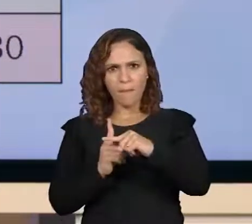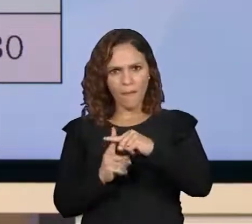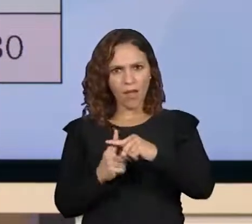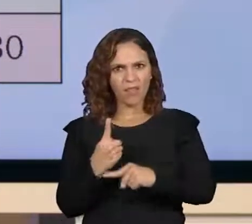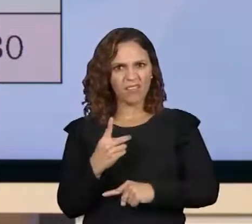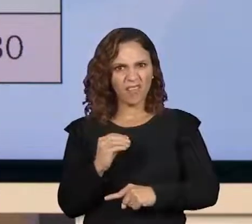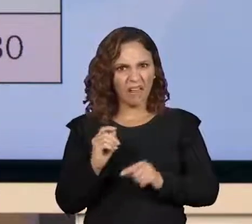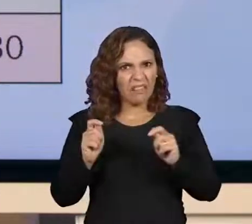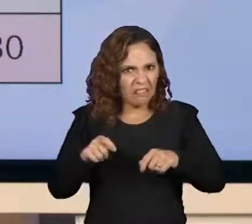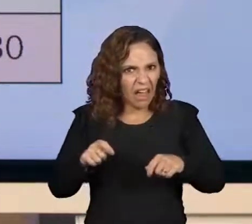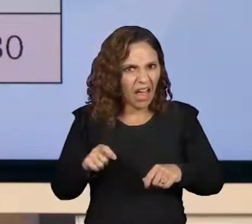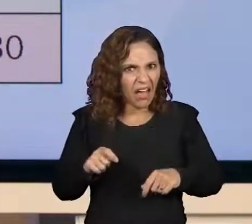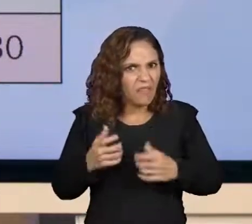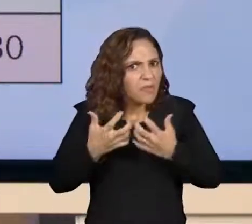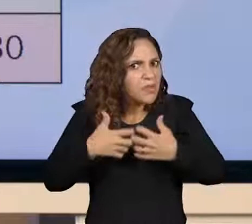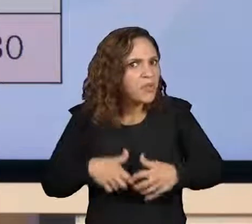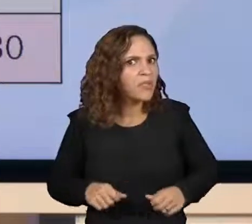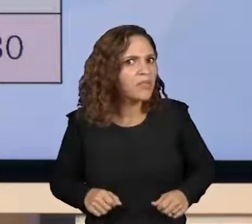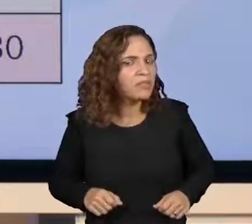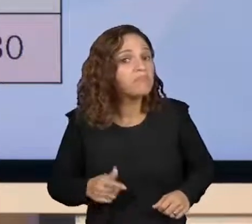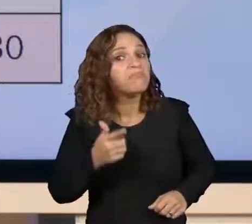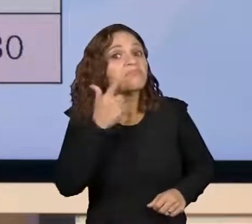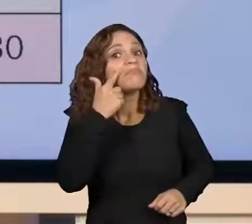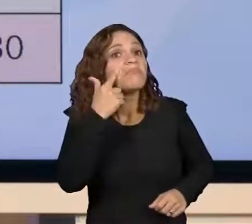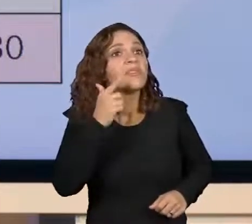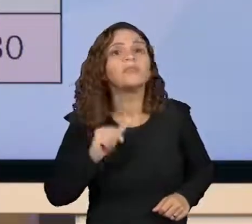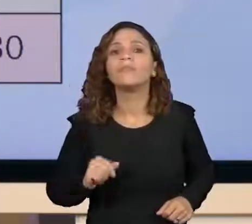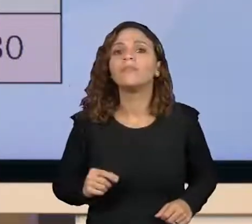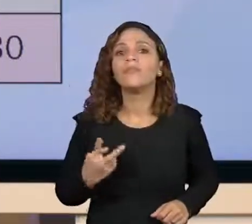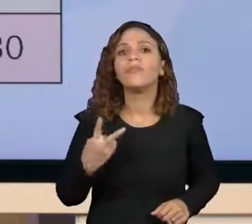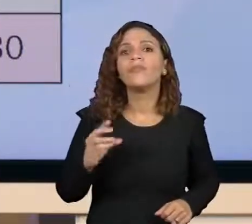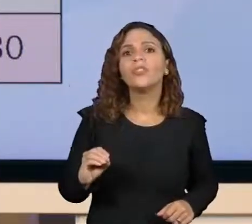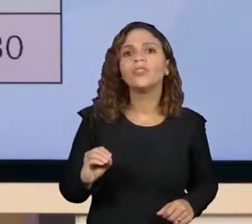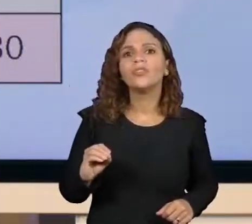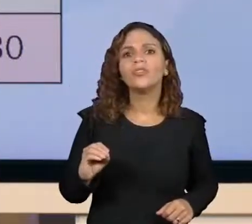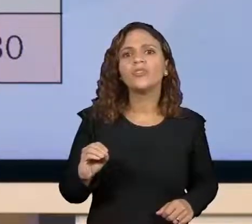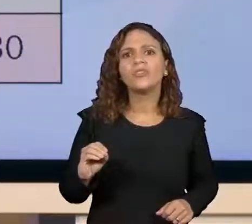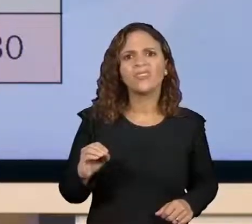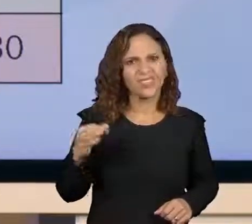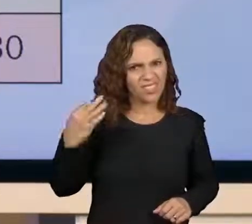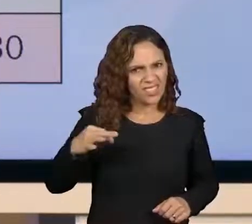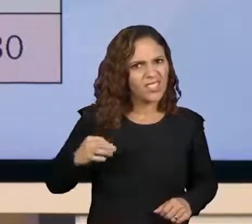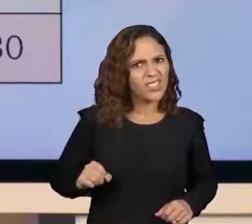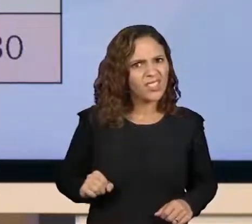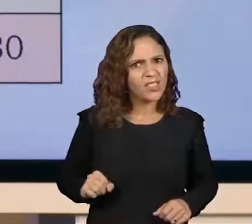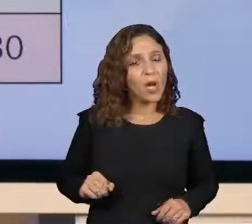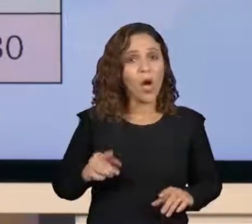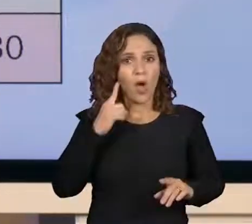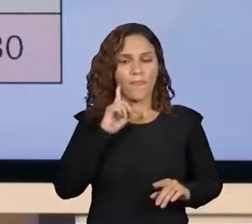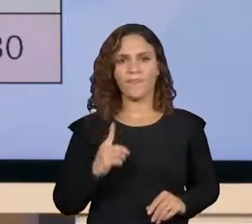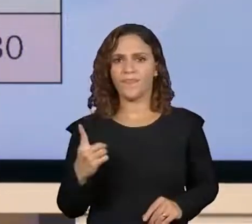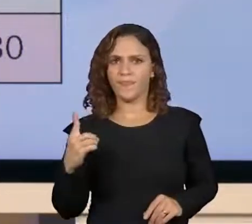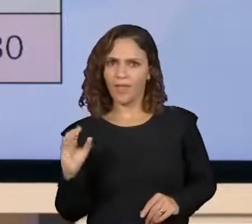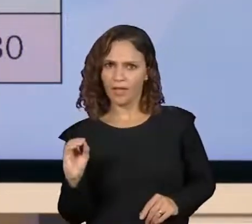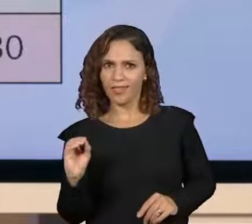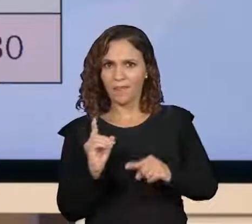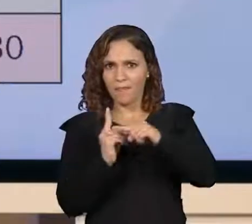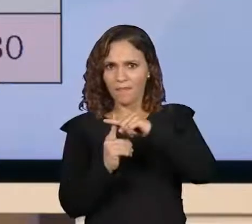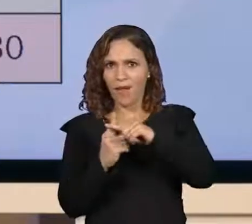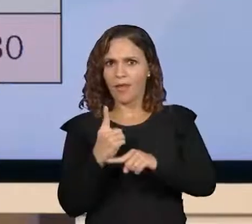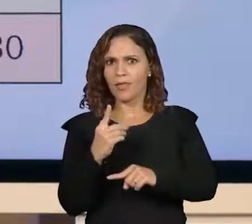10 aqui, eu vou ficar com 20. E a sequência fica